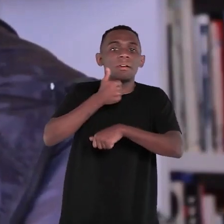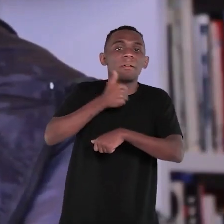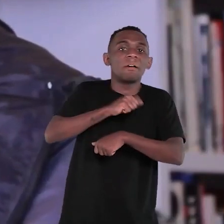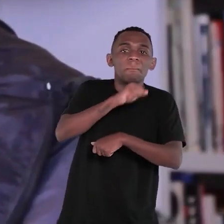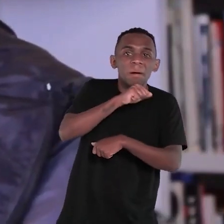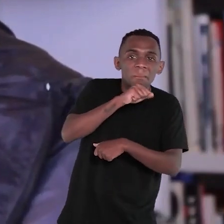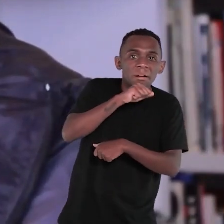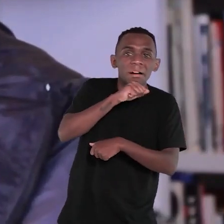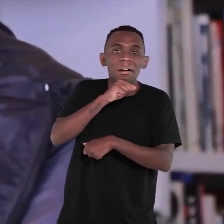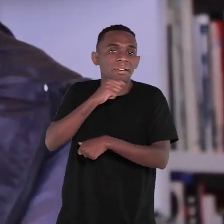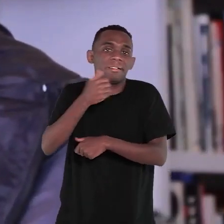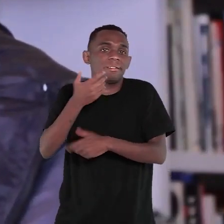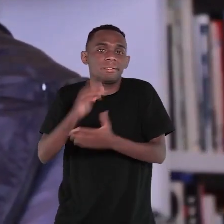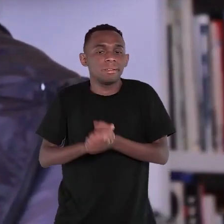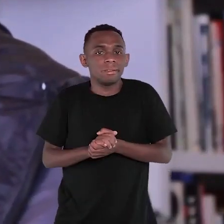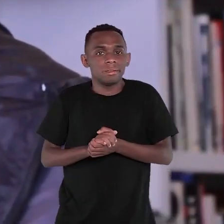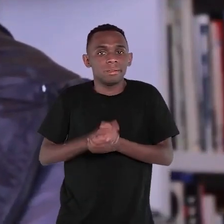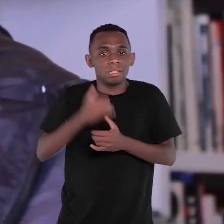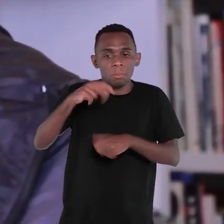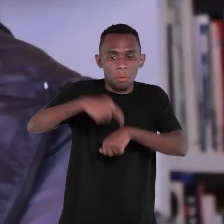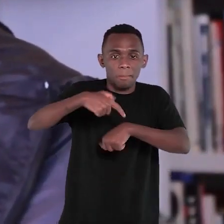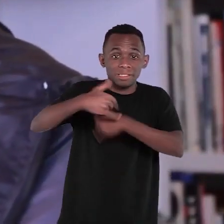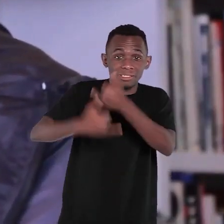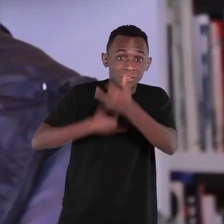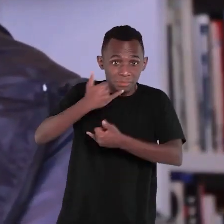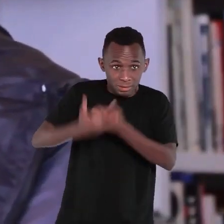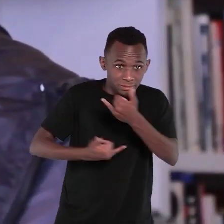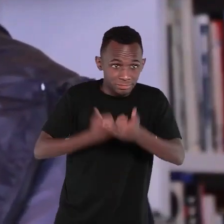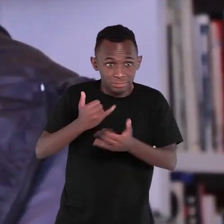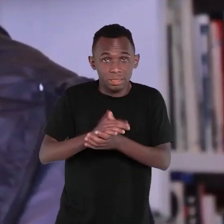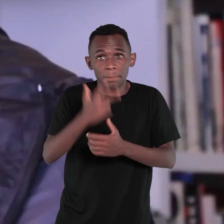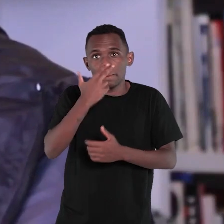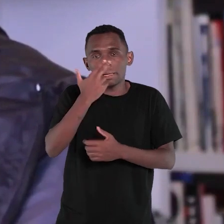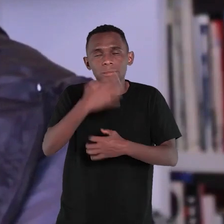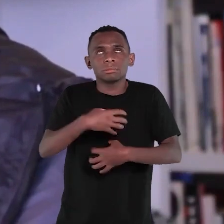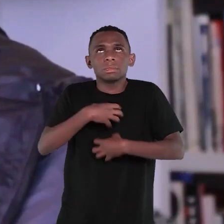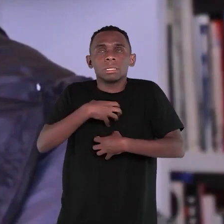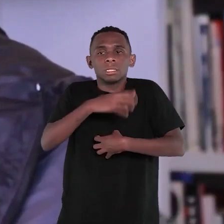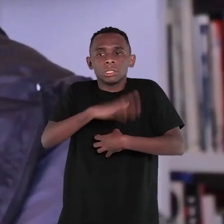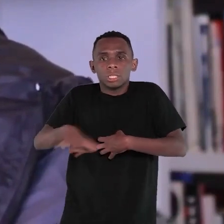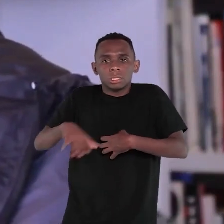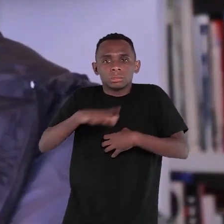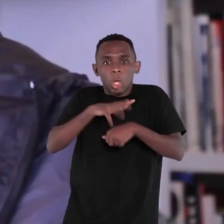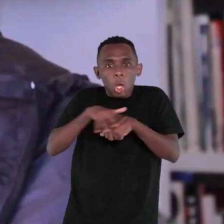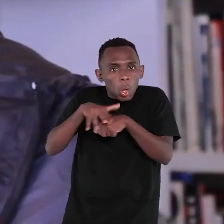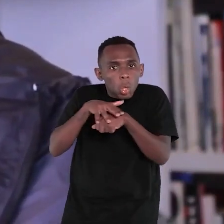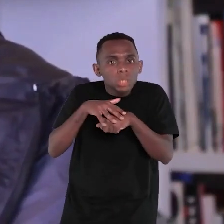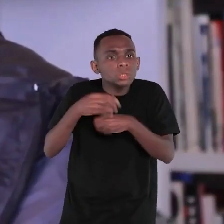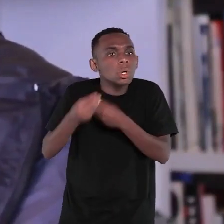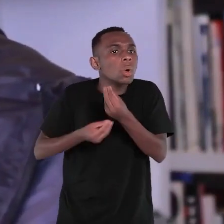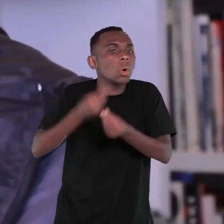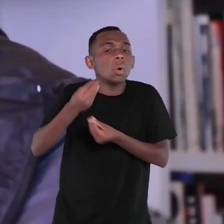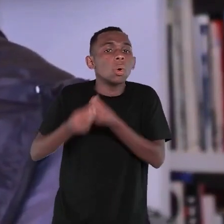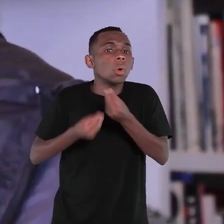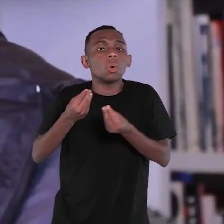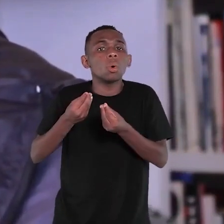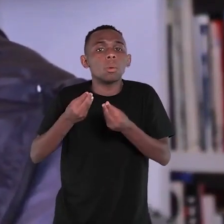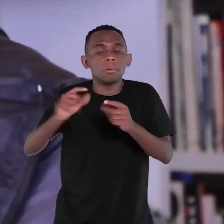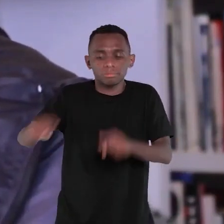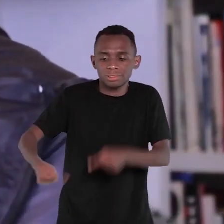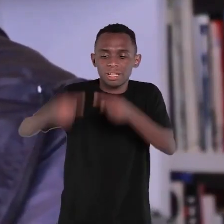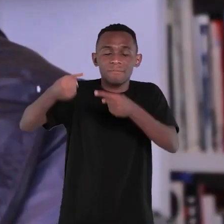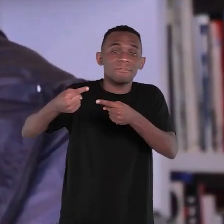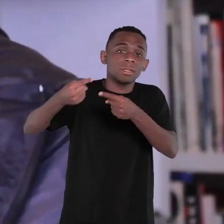ausência de entretenimento, e aí vai, coisas que até adoecem as crianças. Como é que as bibliotecas e